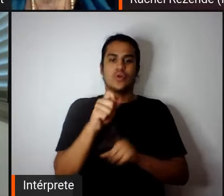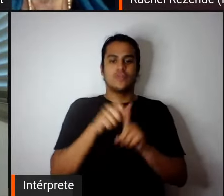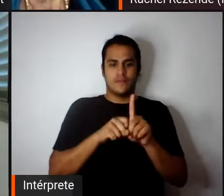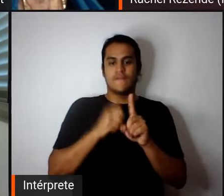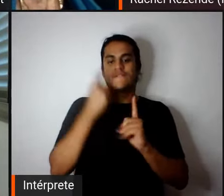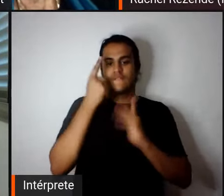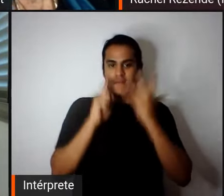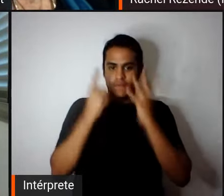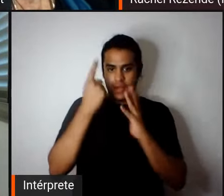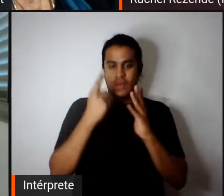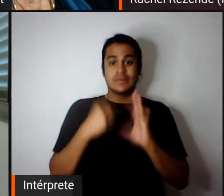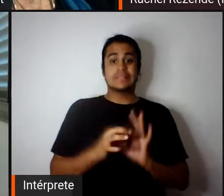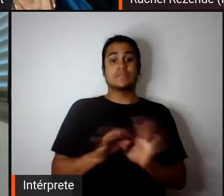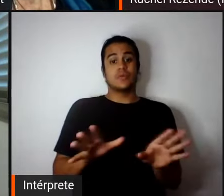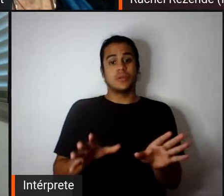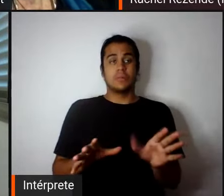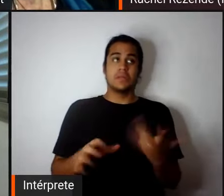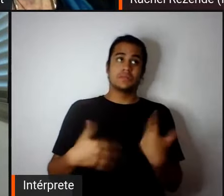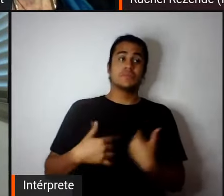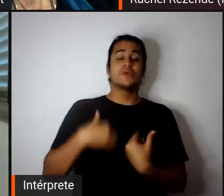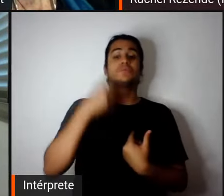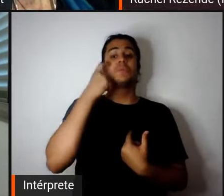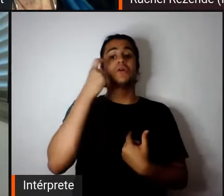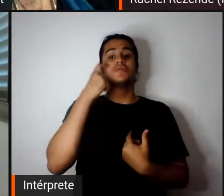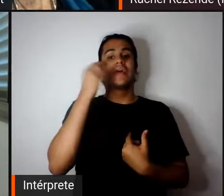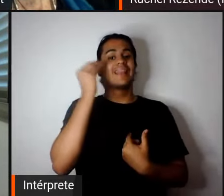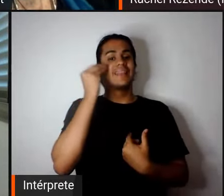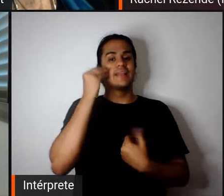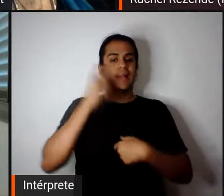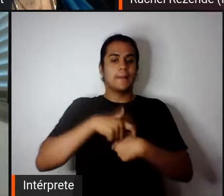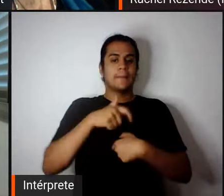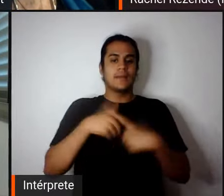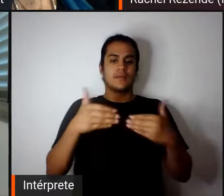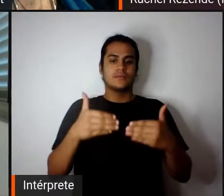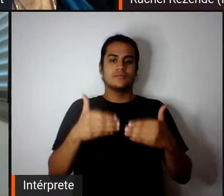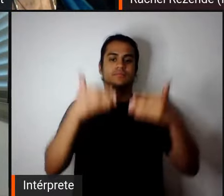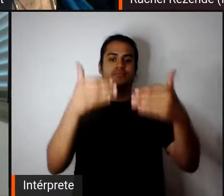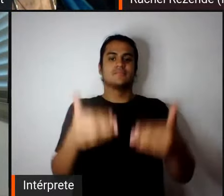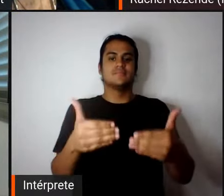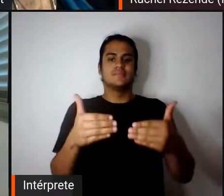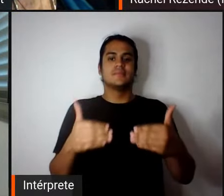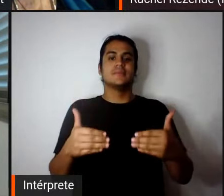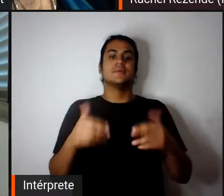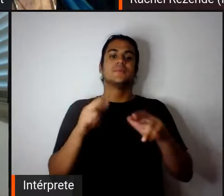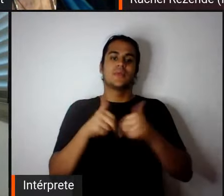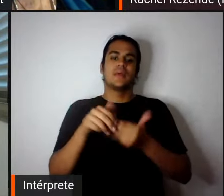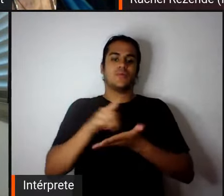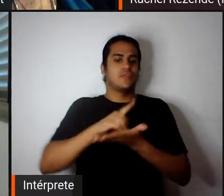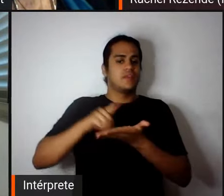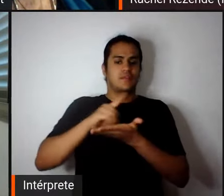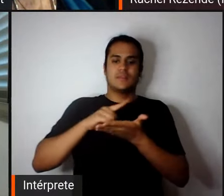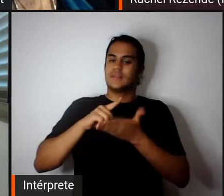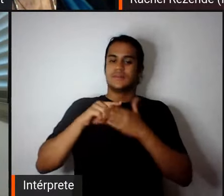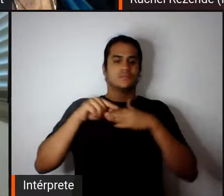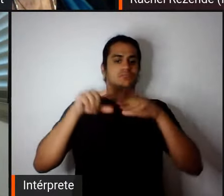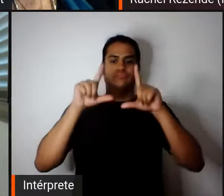pode pensar, talvez, né, Sérgio, numa extensão desse período, já que o DVD está esgotado, mas, em princípio, até o dia